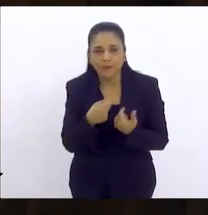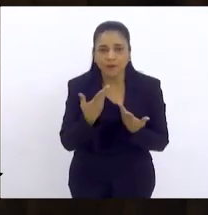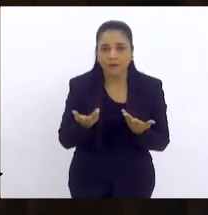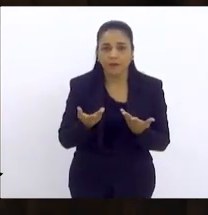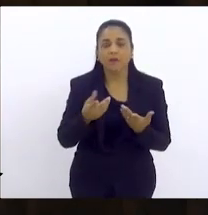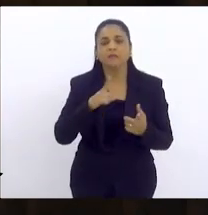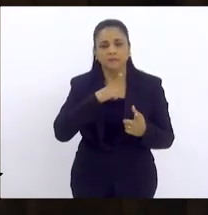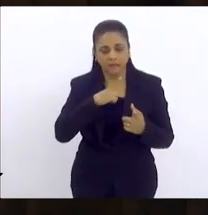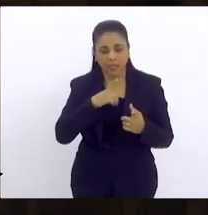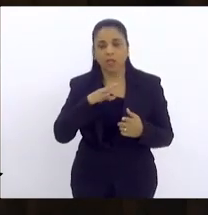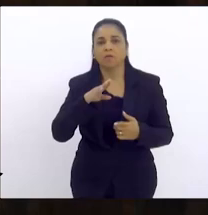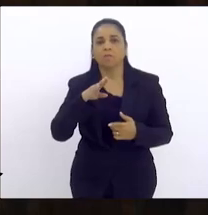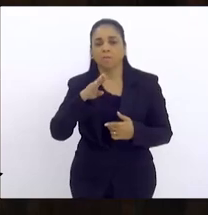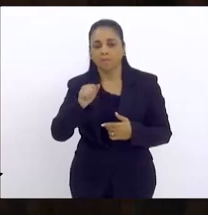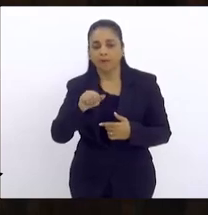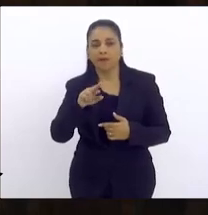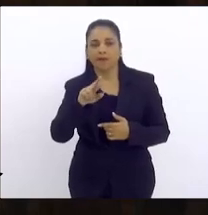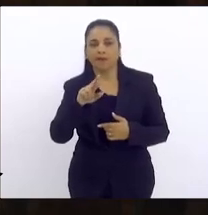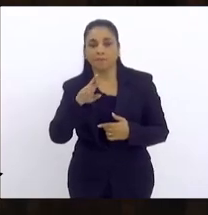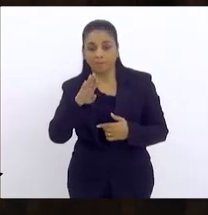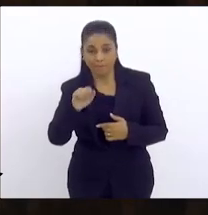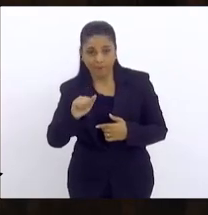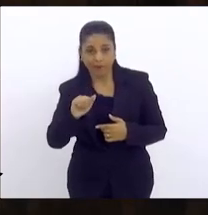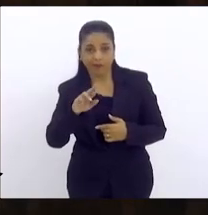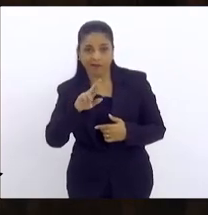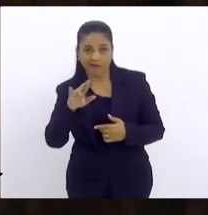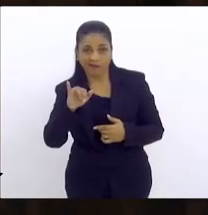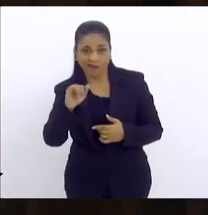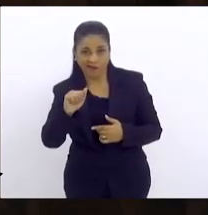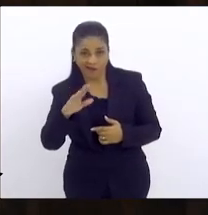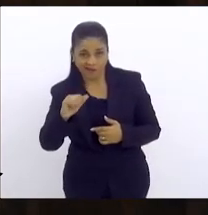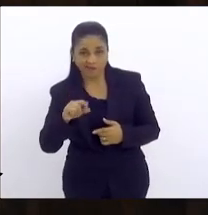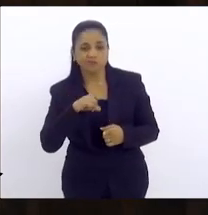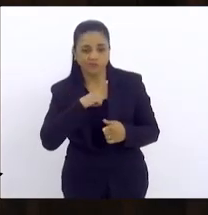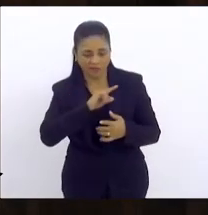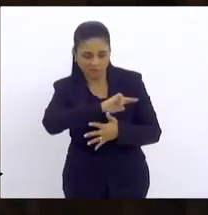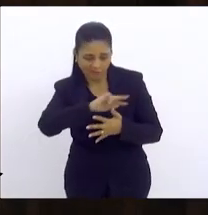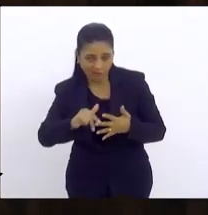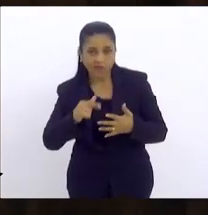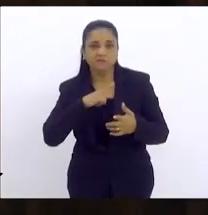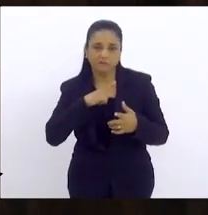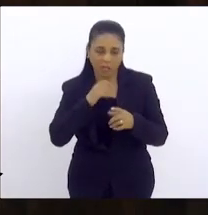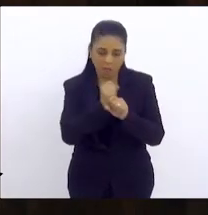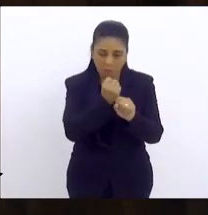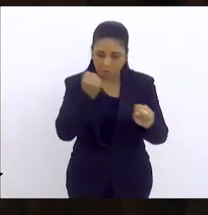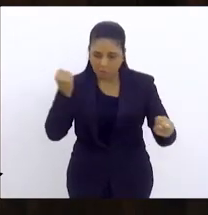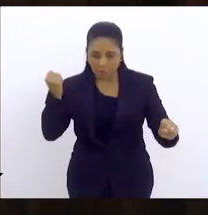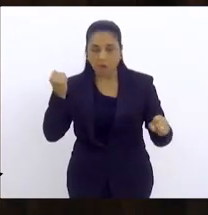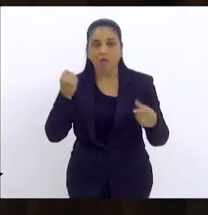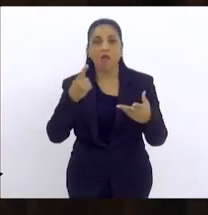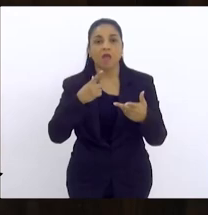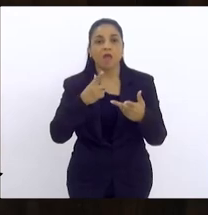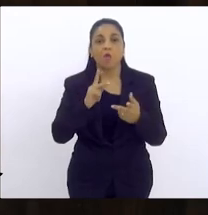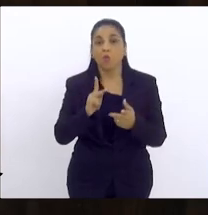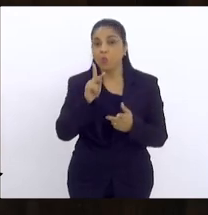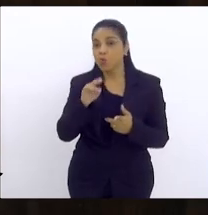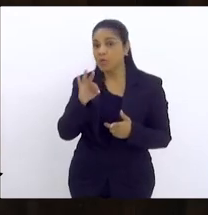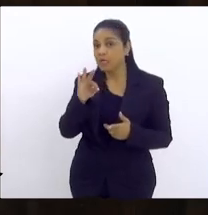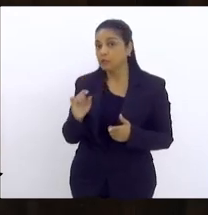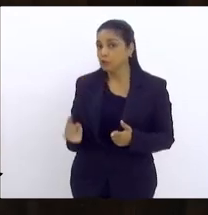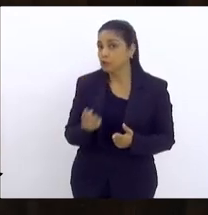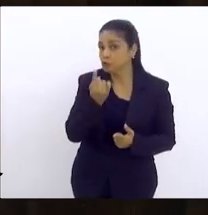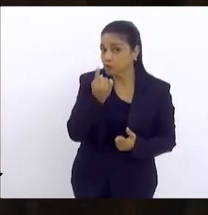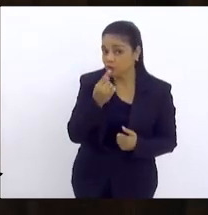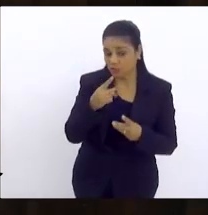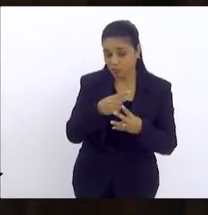barricadas tem a área é muito grande a extensão territorial é gigante nós temos um kit para atender todas as três unidades